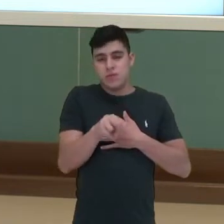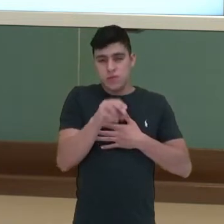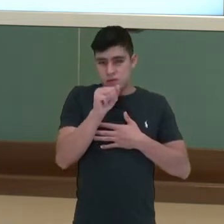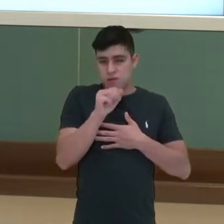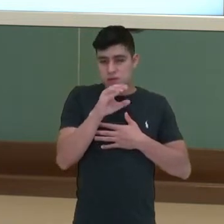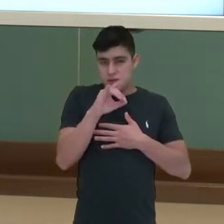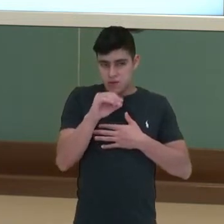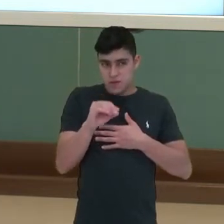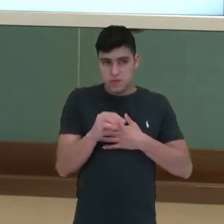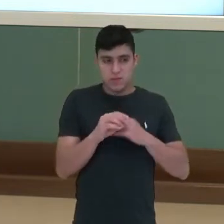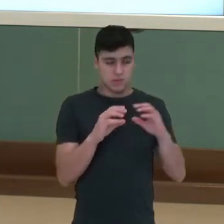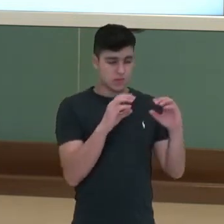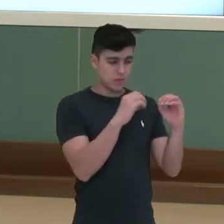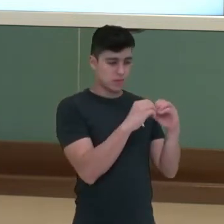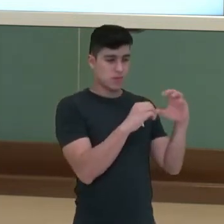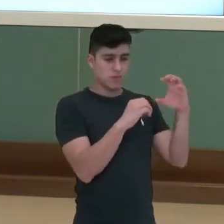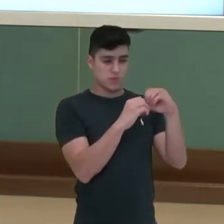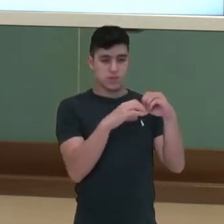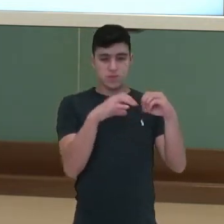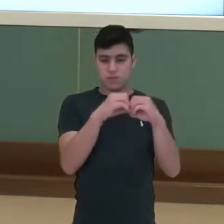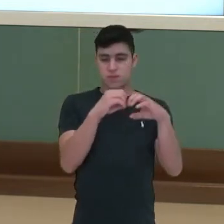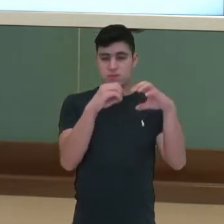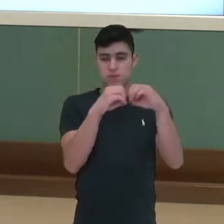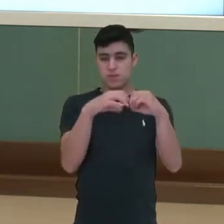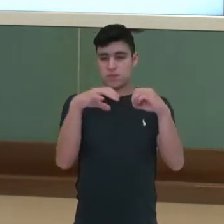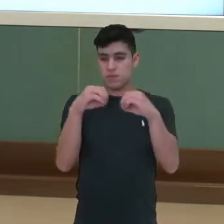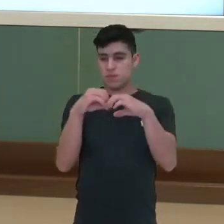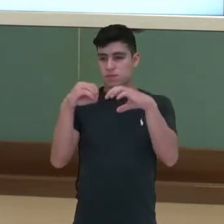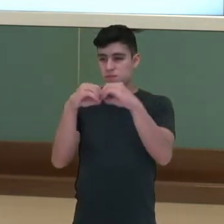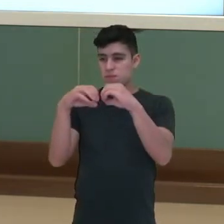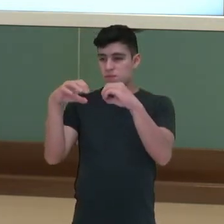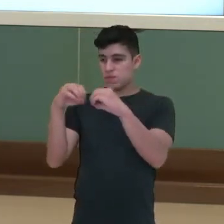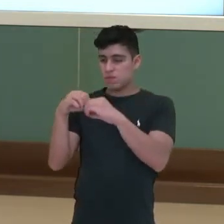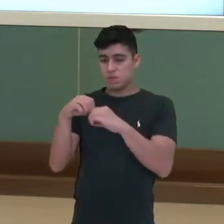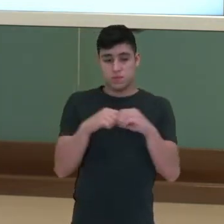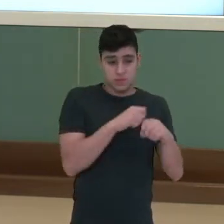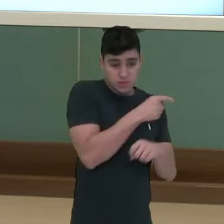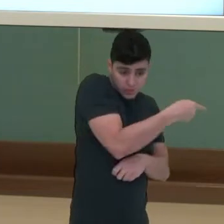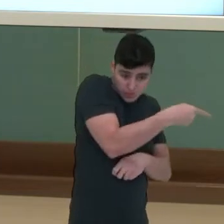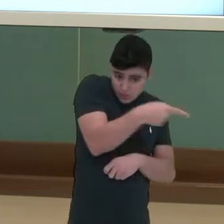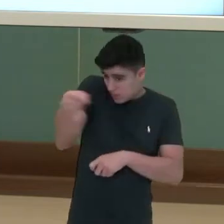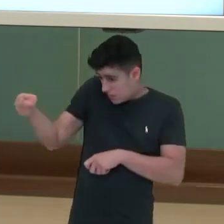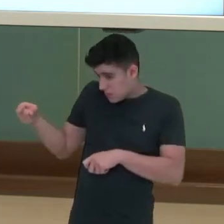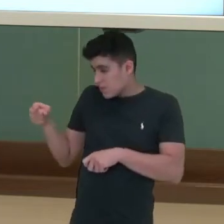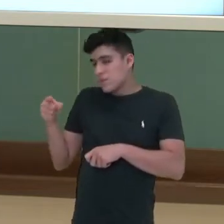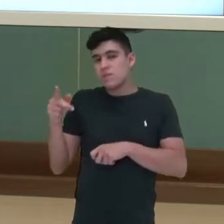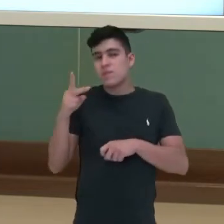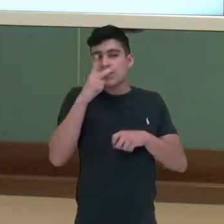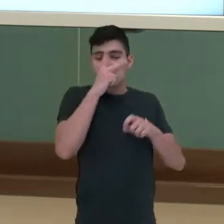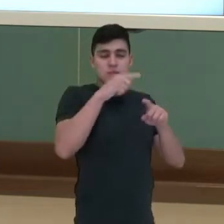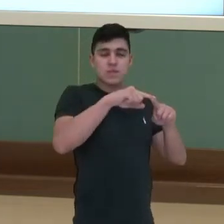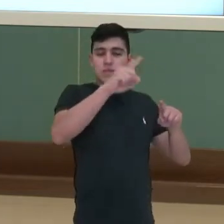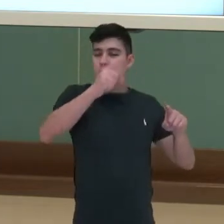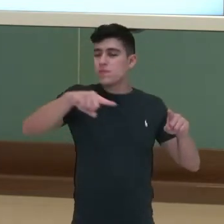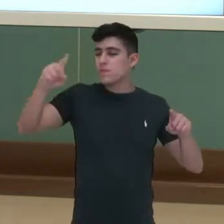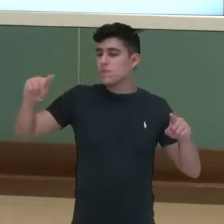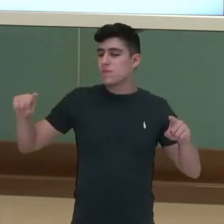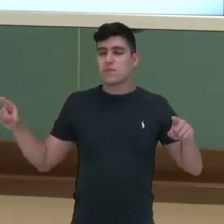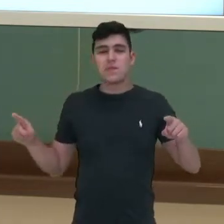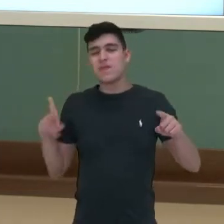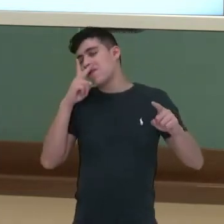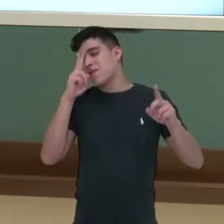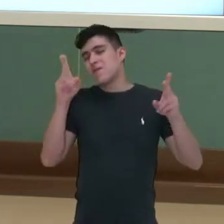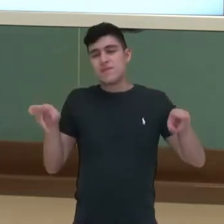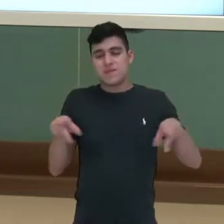Um aminoácido junto com outro, junto com outro, junto com outro, forma um colar de pérolas,